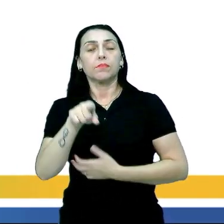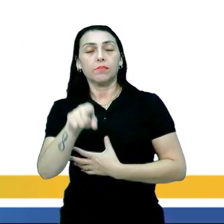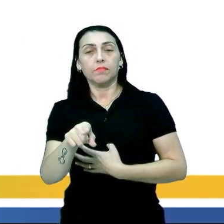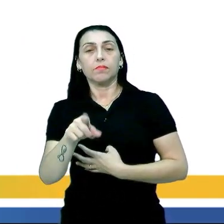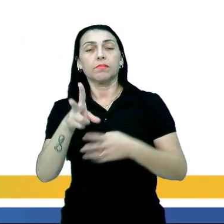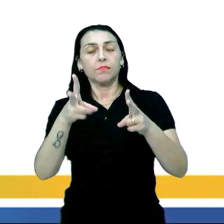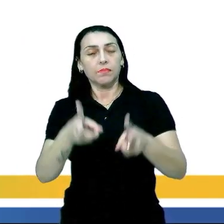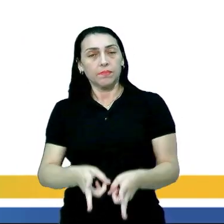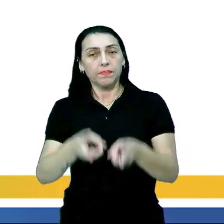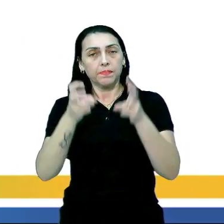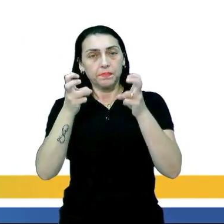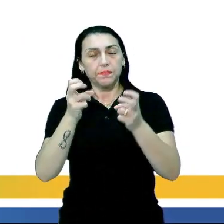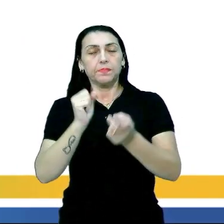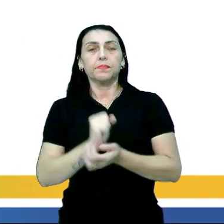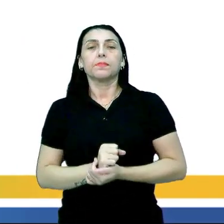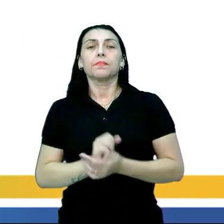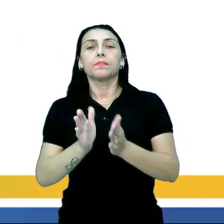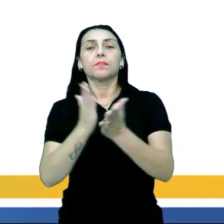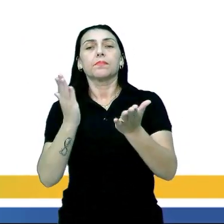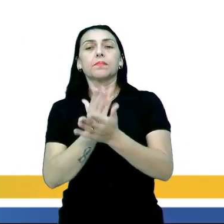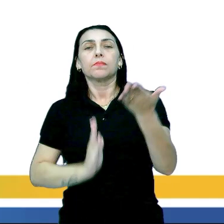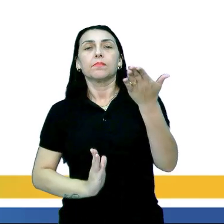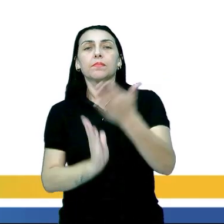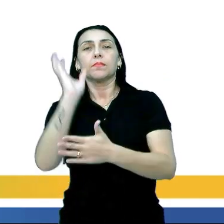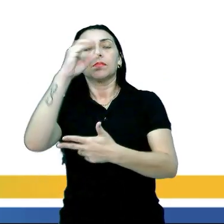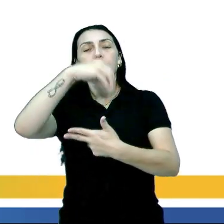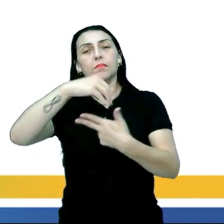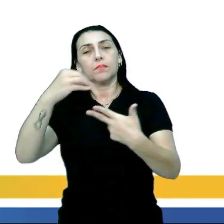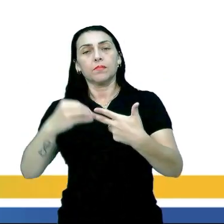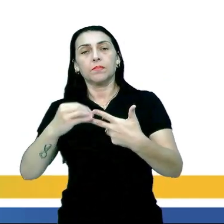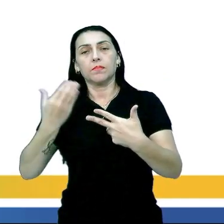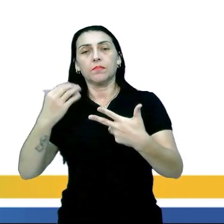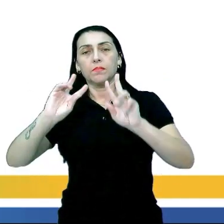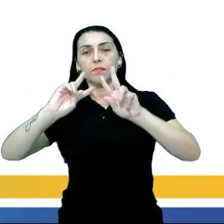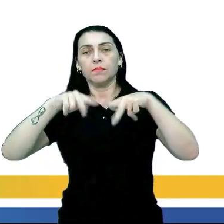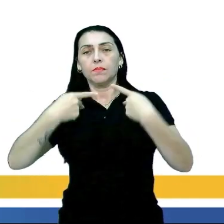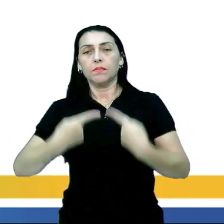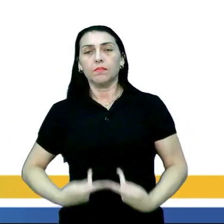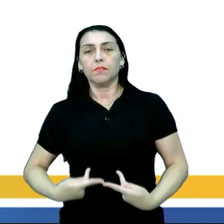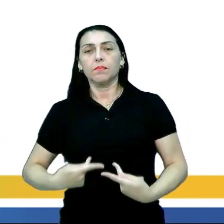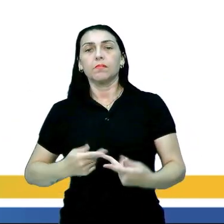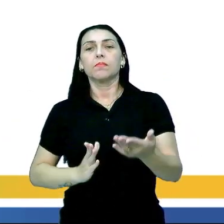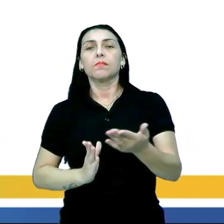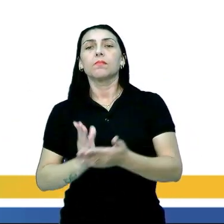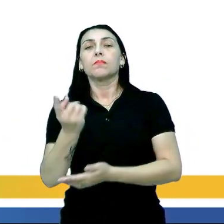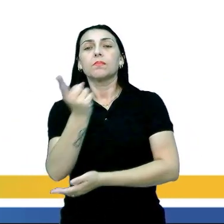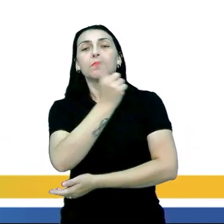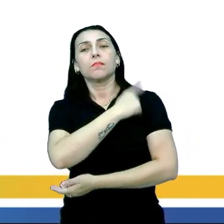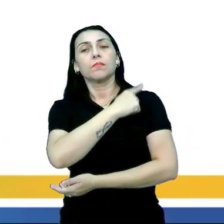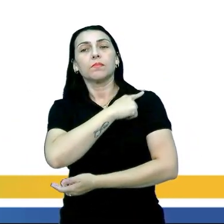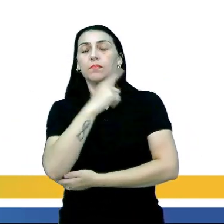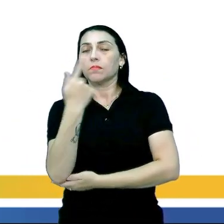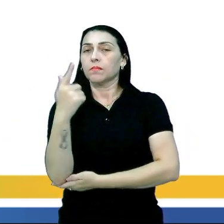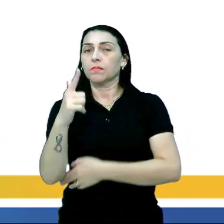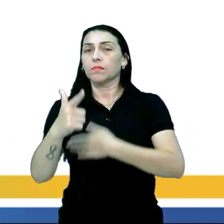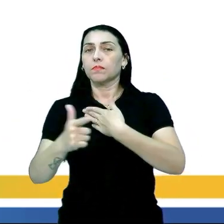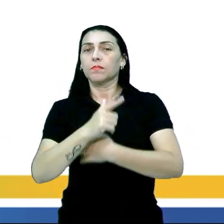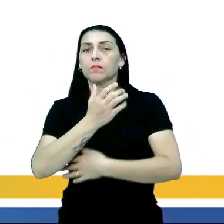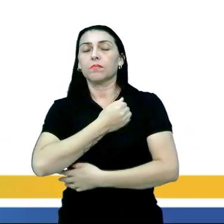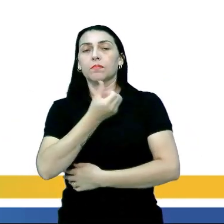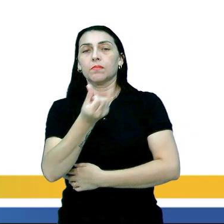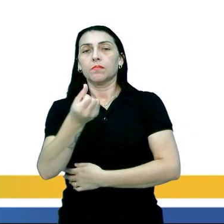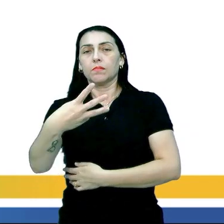vão observar que ela é do livro A Prova Enem, Ciências Humanas. Ela está no livro do primeiro ano de Geografia, lá na